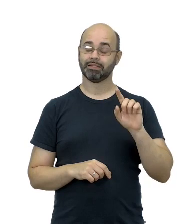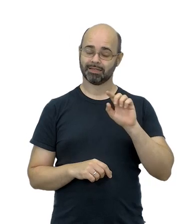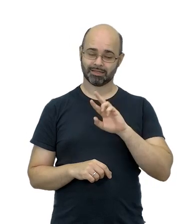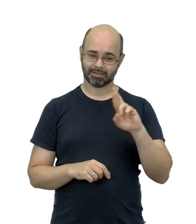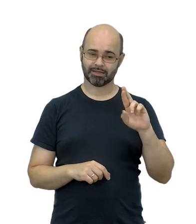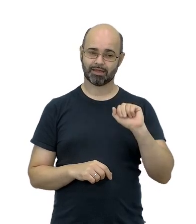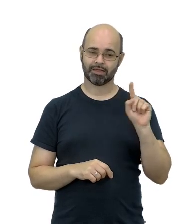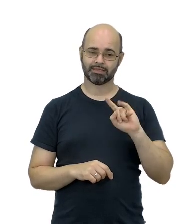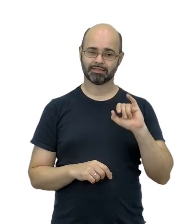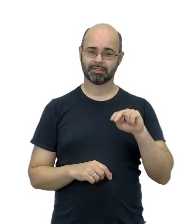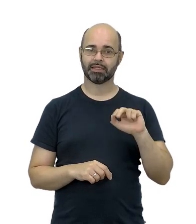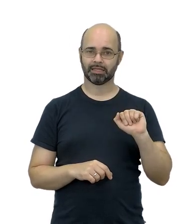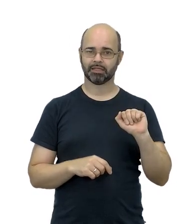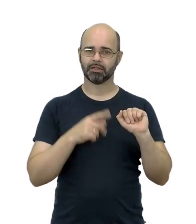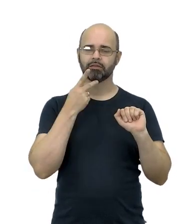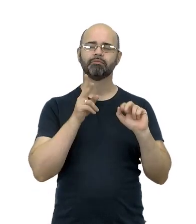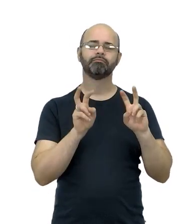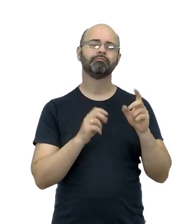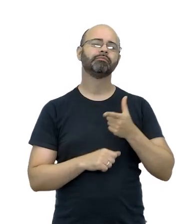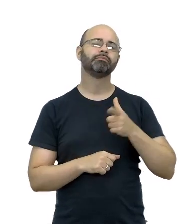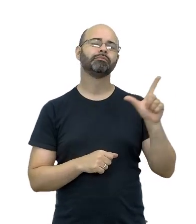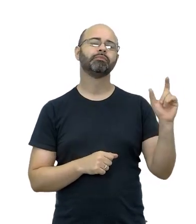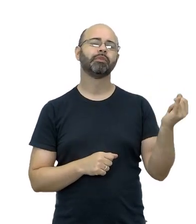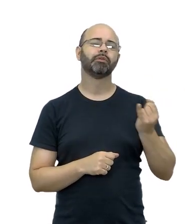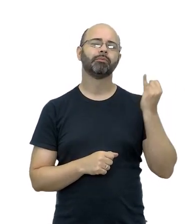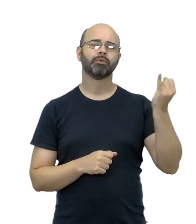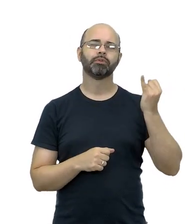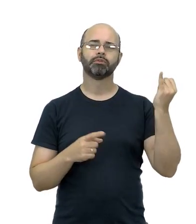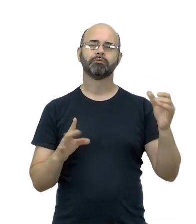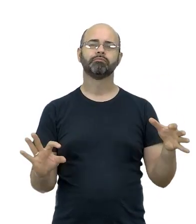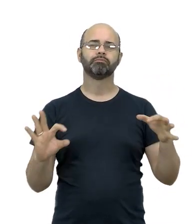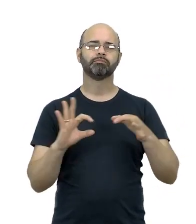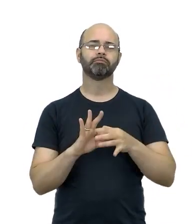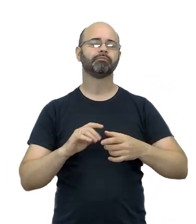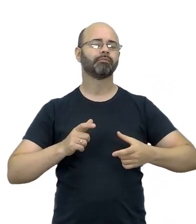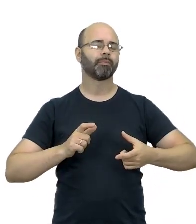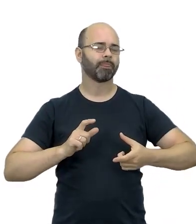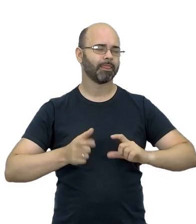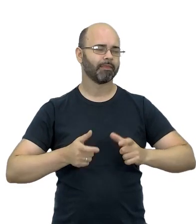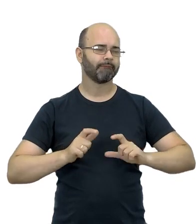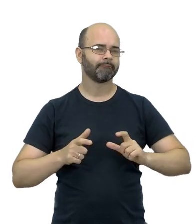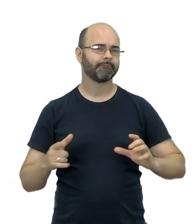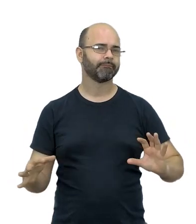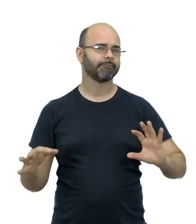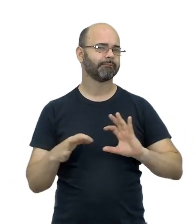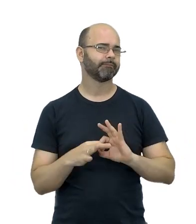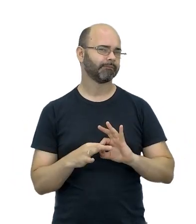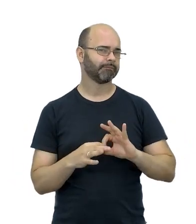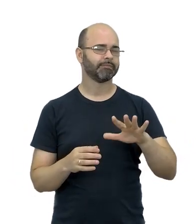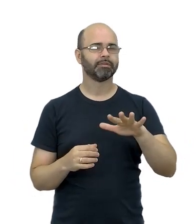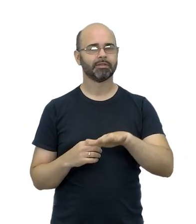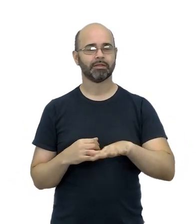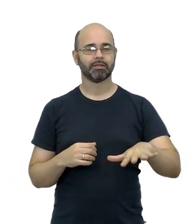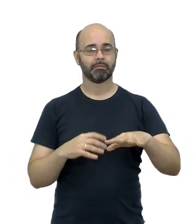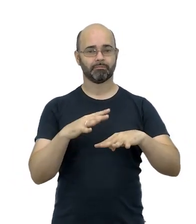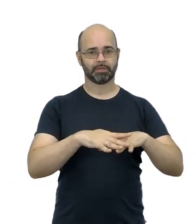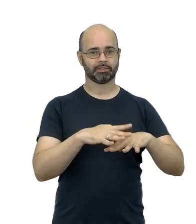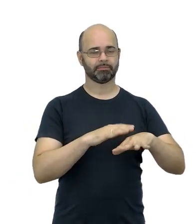à geometria, que é essa integração que a geometria pode fazer com os diferentes campos da